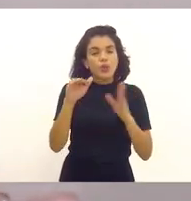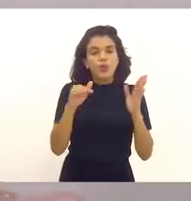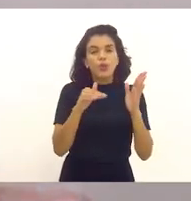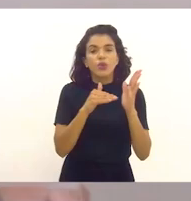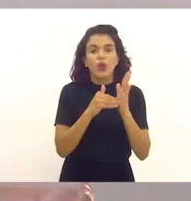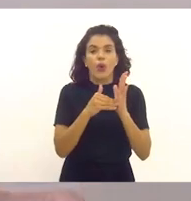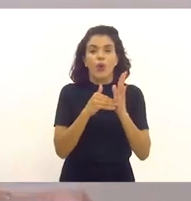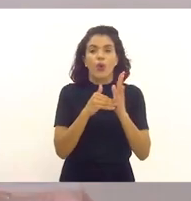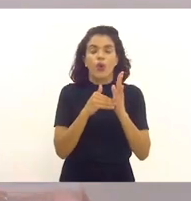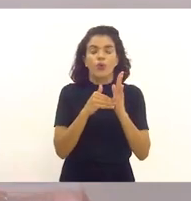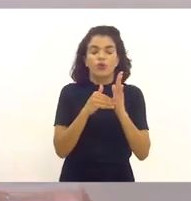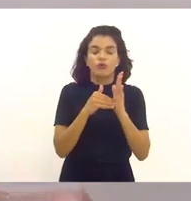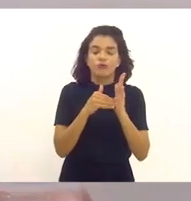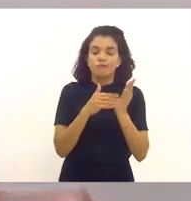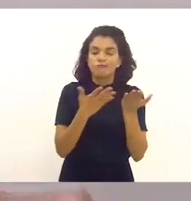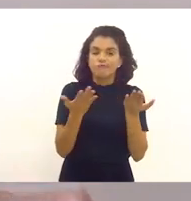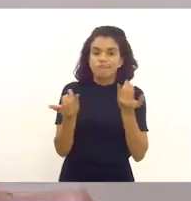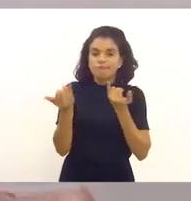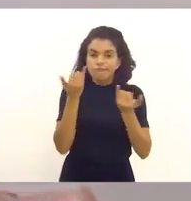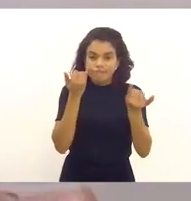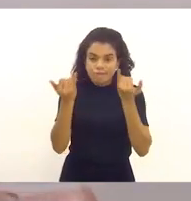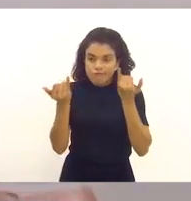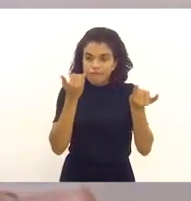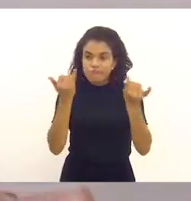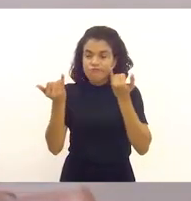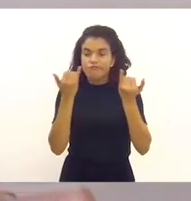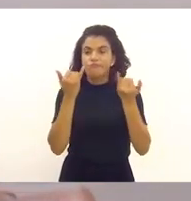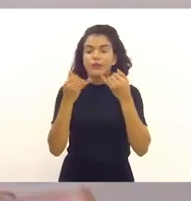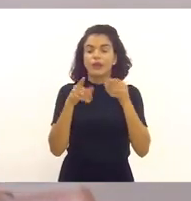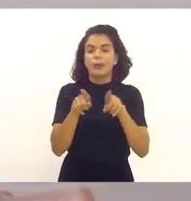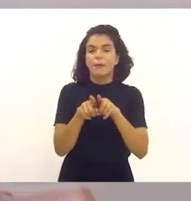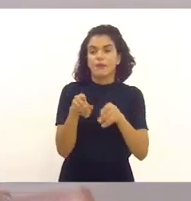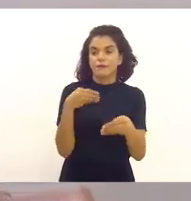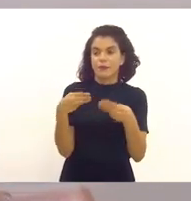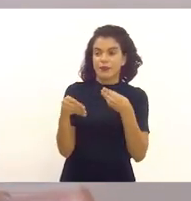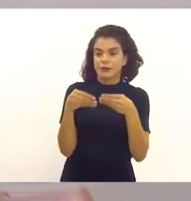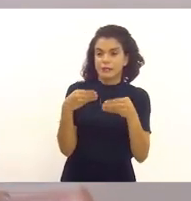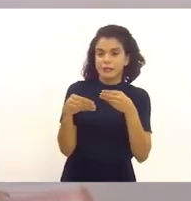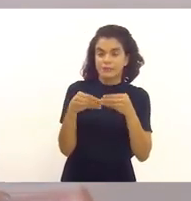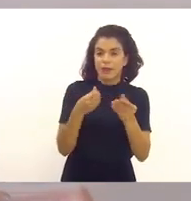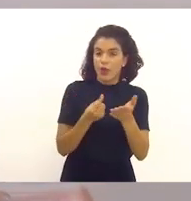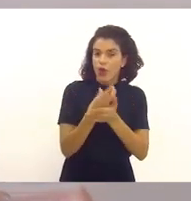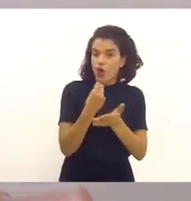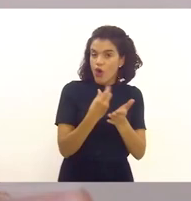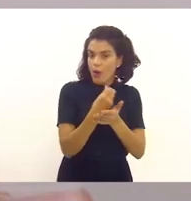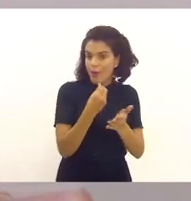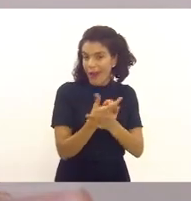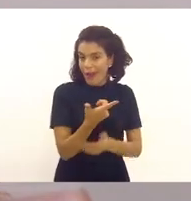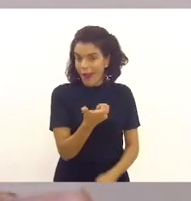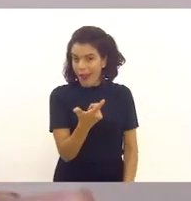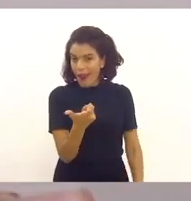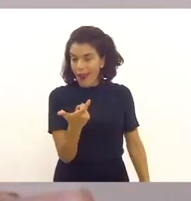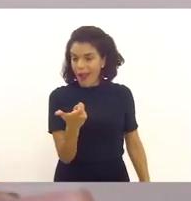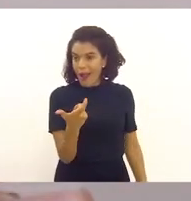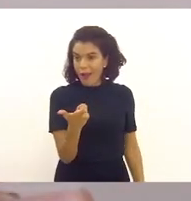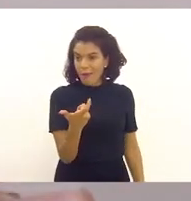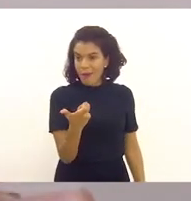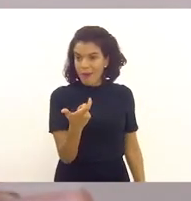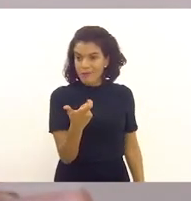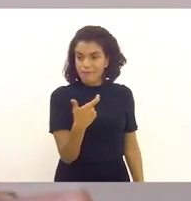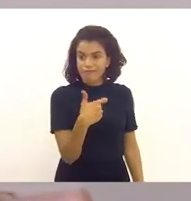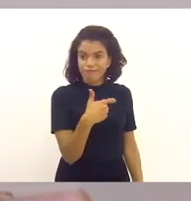de acesso e de flexibilização do acesso a armas de fogo isso